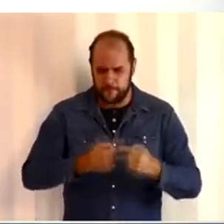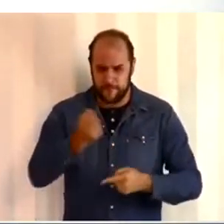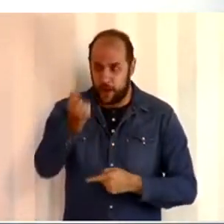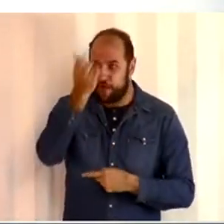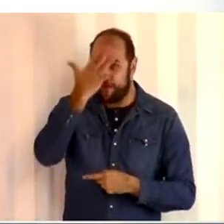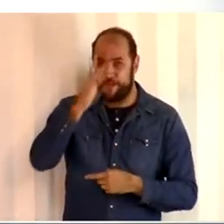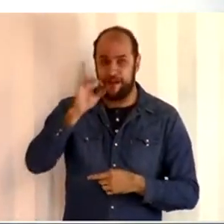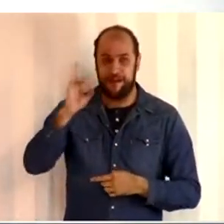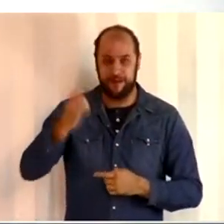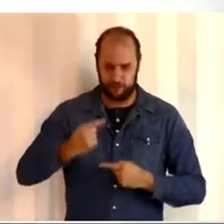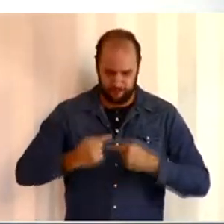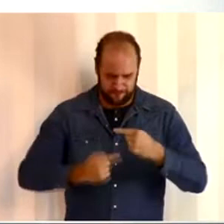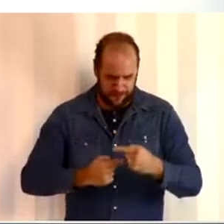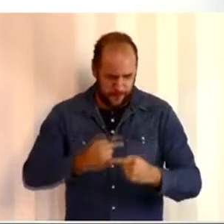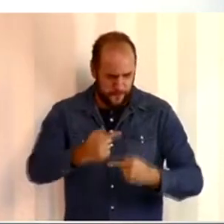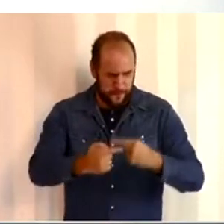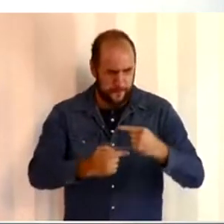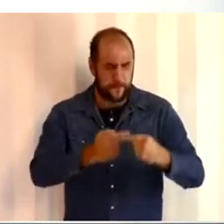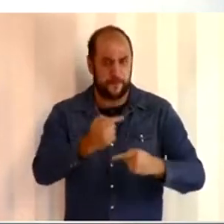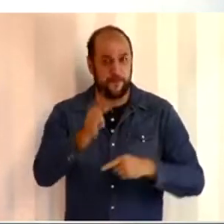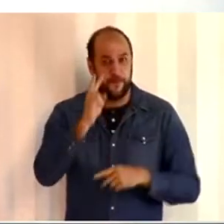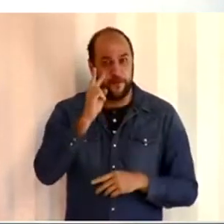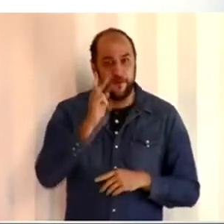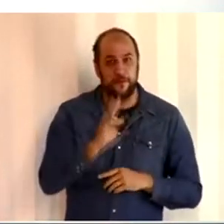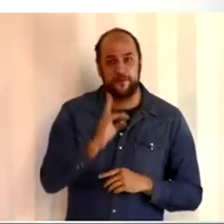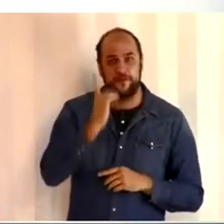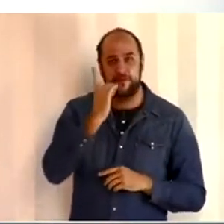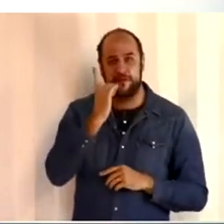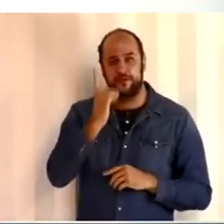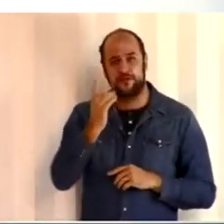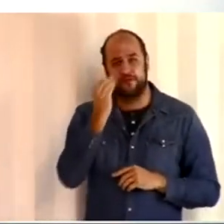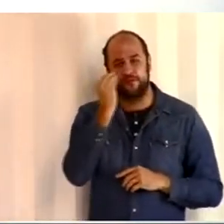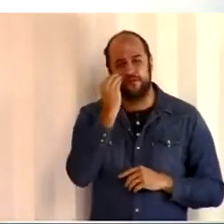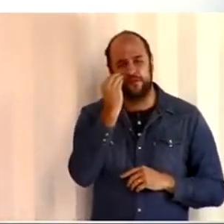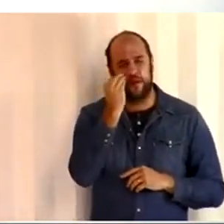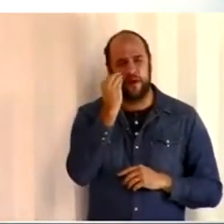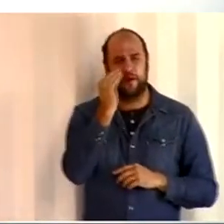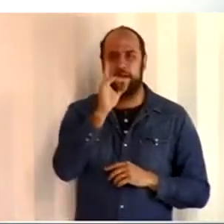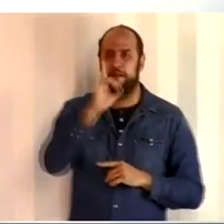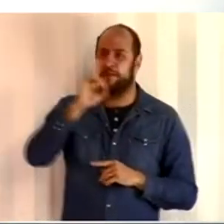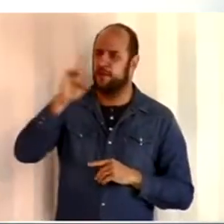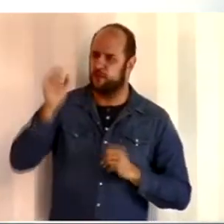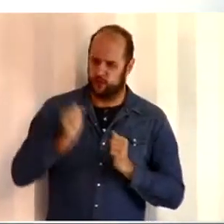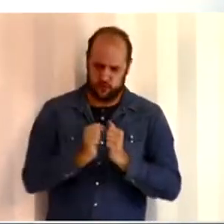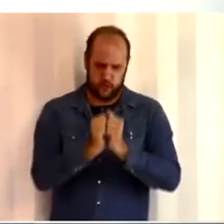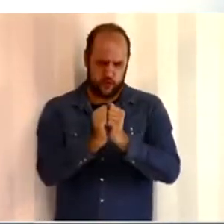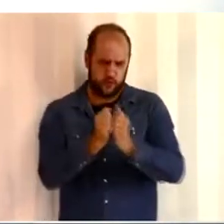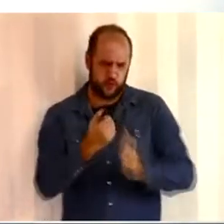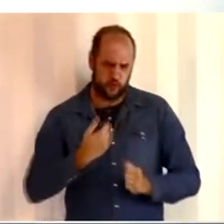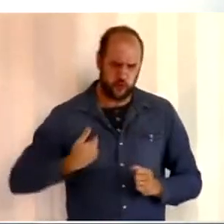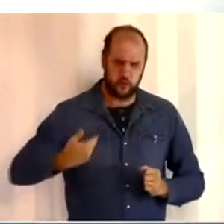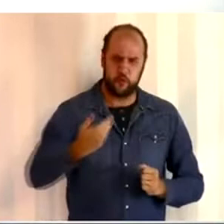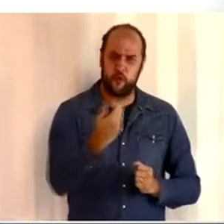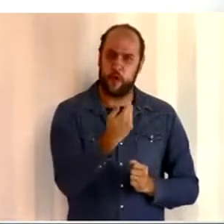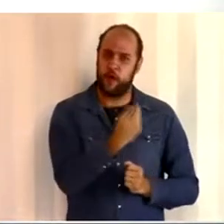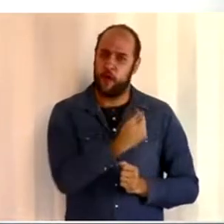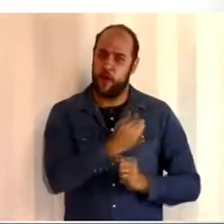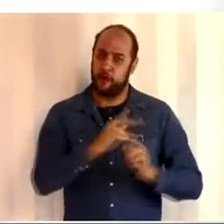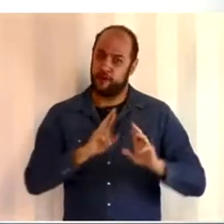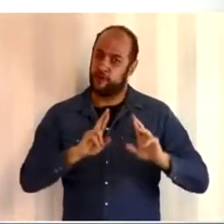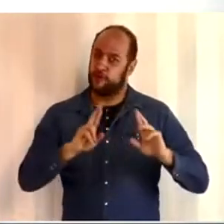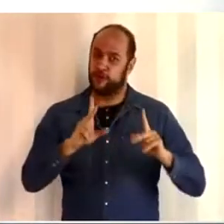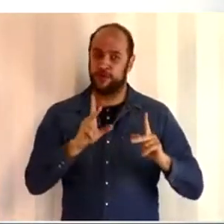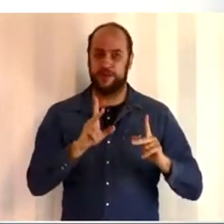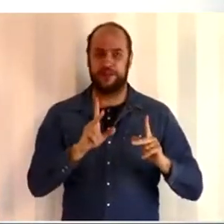revelação de Deus. E nós vemos agora que um dia nós vamos experimentar dessa expressão Deus conosco de uma forma linda, quando o Senhor Jesus